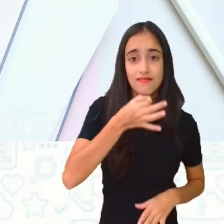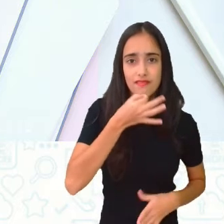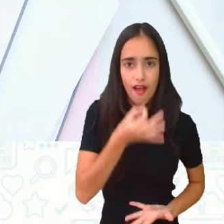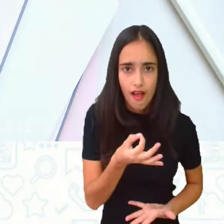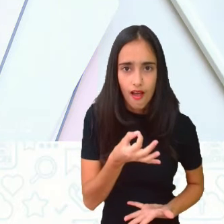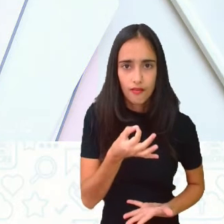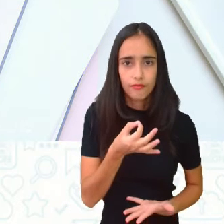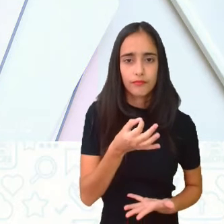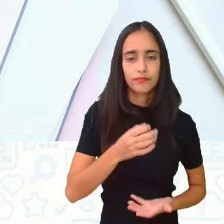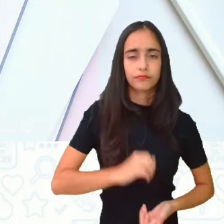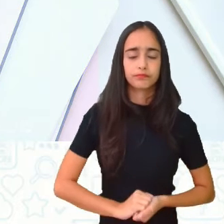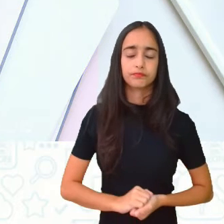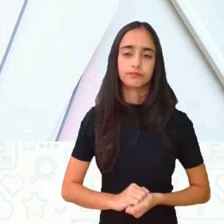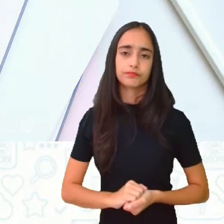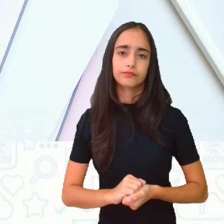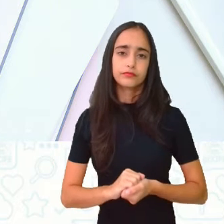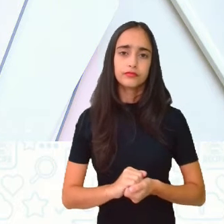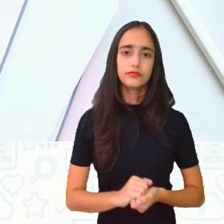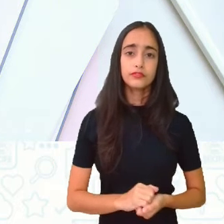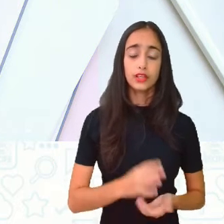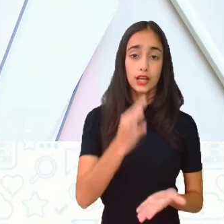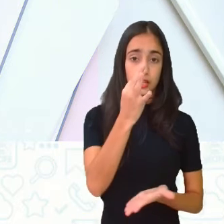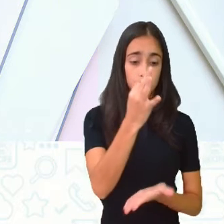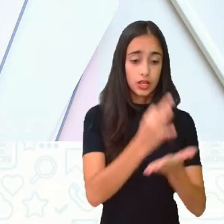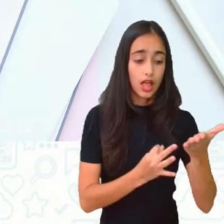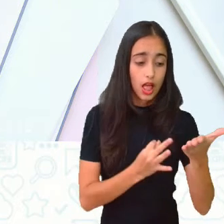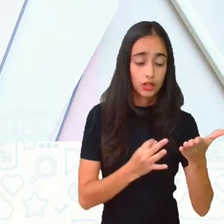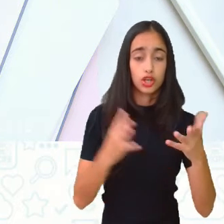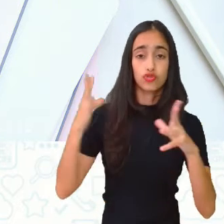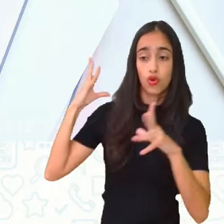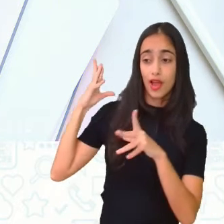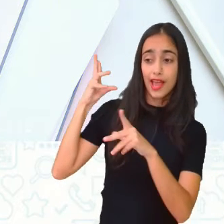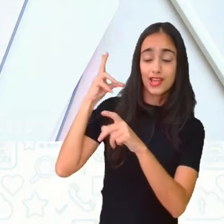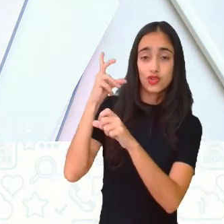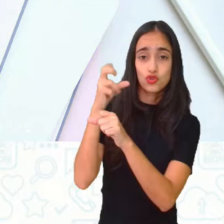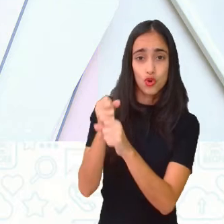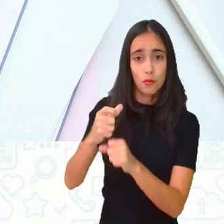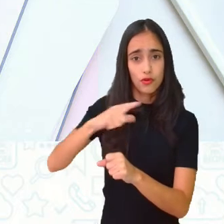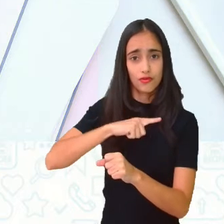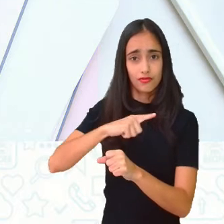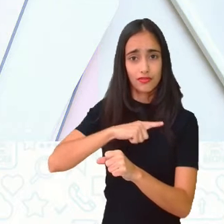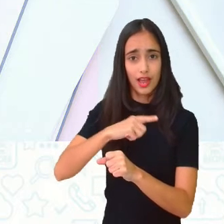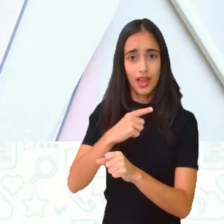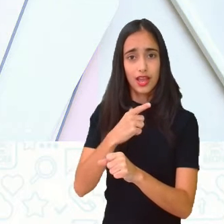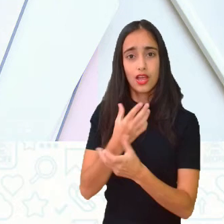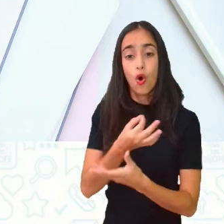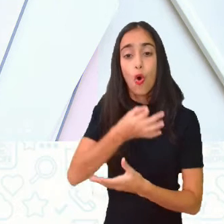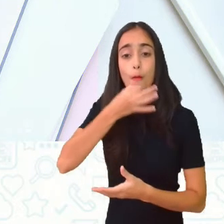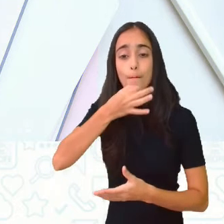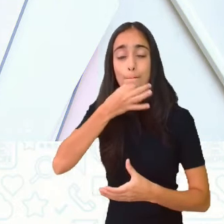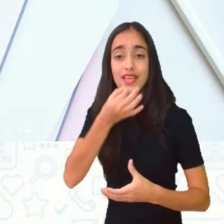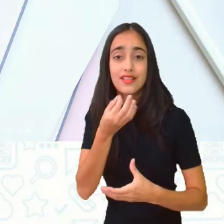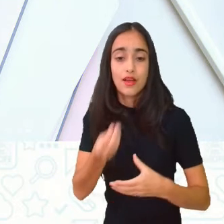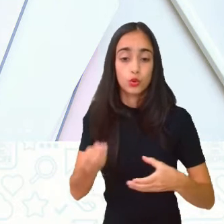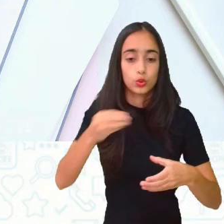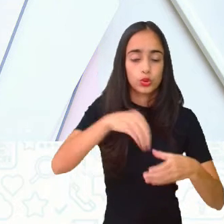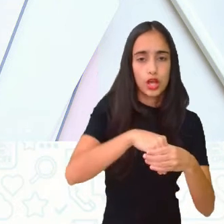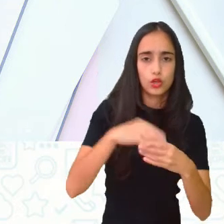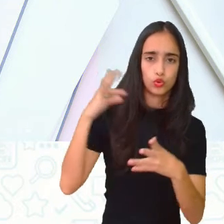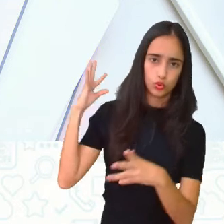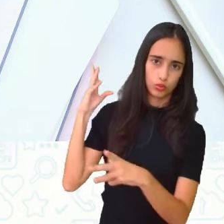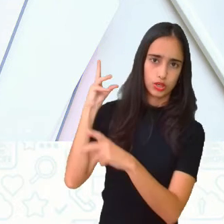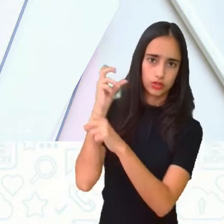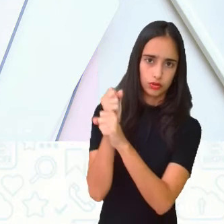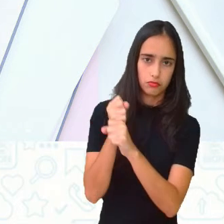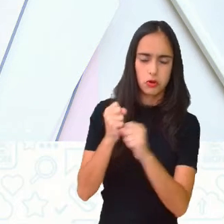são acrescentadas as opiniões do autor e de quem escreve o resumo. Então, nesse tipo de resumo, que é o resumo crítico, eu posso dar a